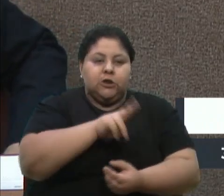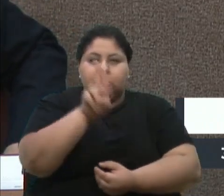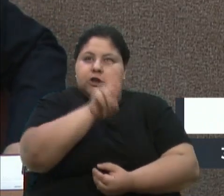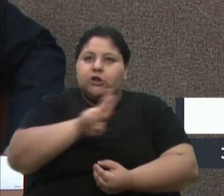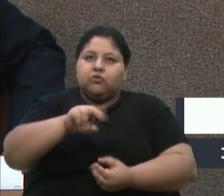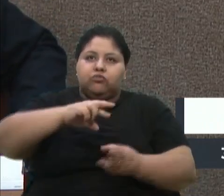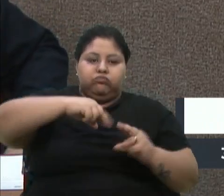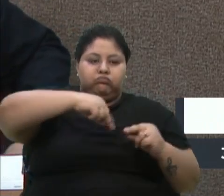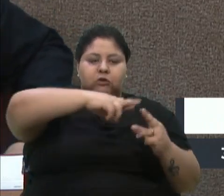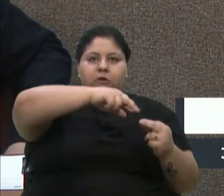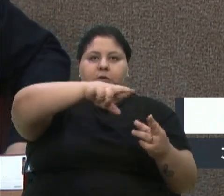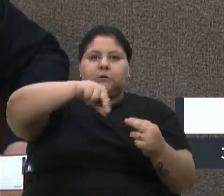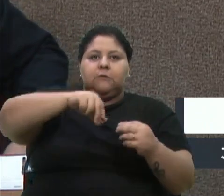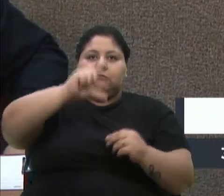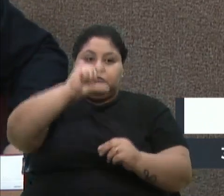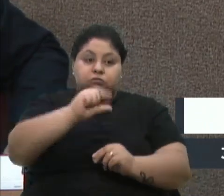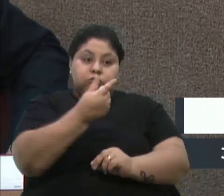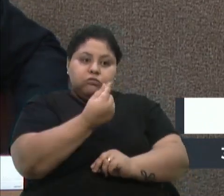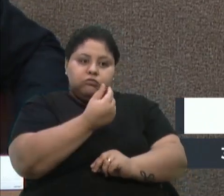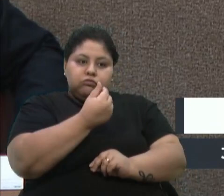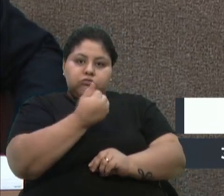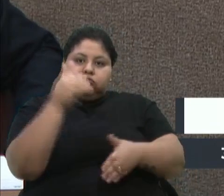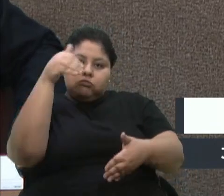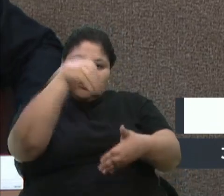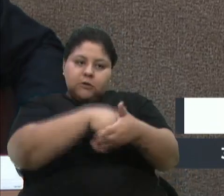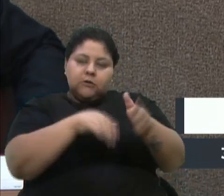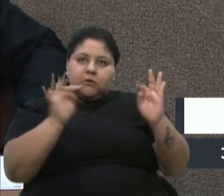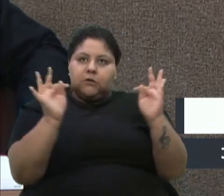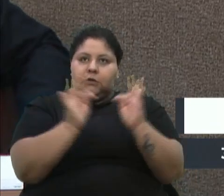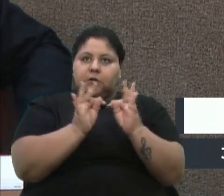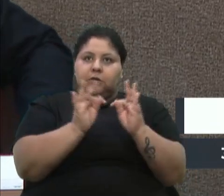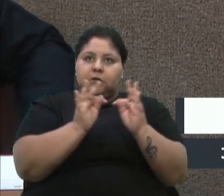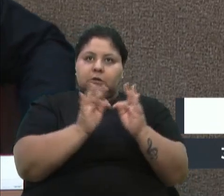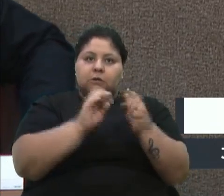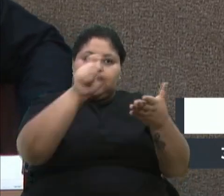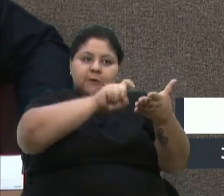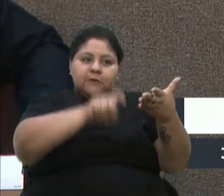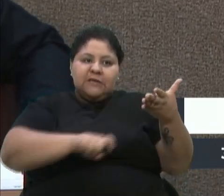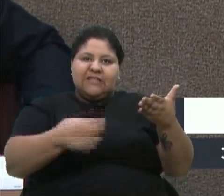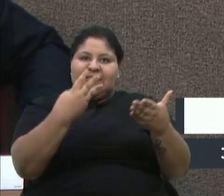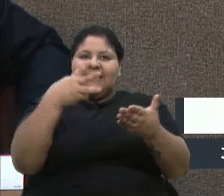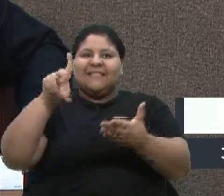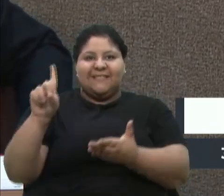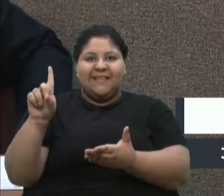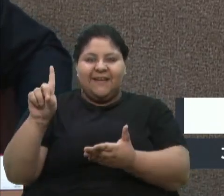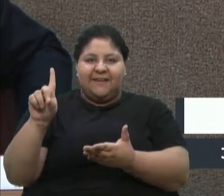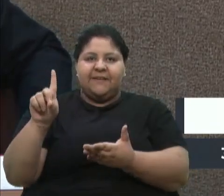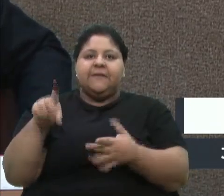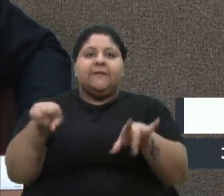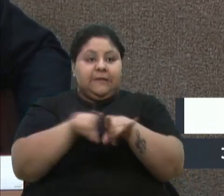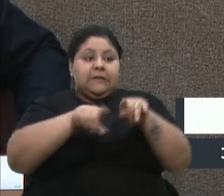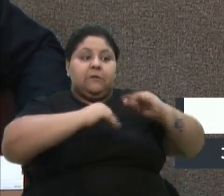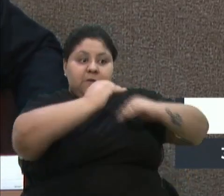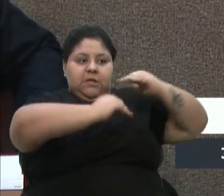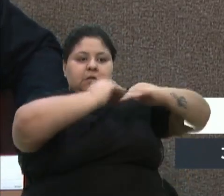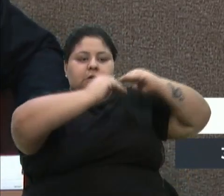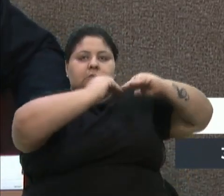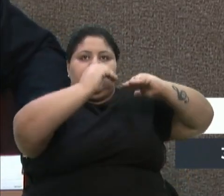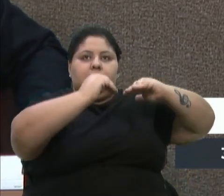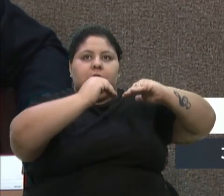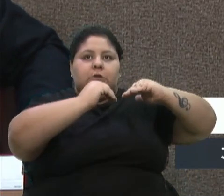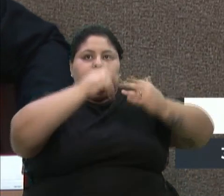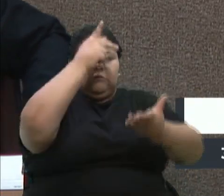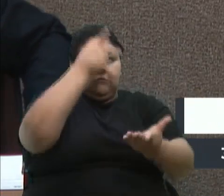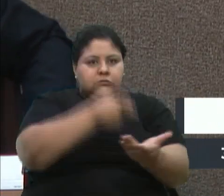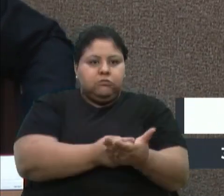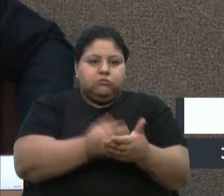o custo e emprega tecnologia de impressora 3D e uma plataforma abrangente de desenvolvimento de produtos integrada